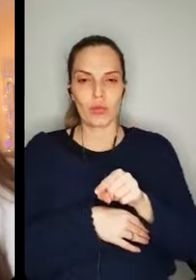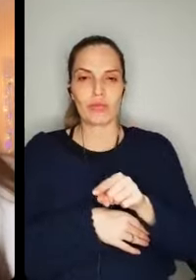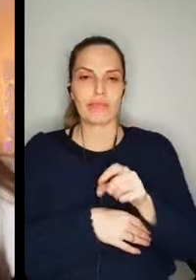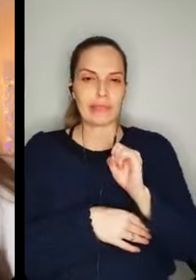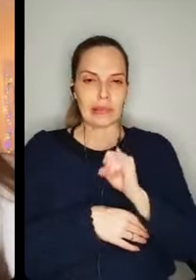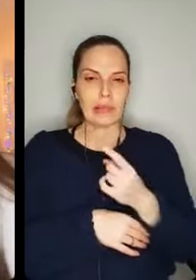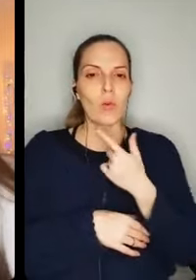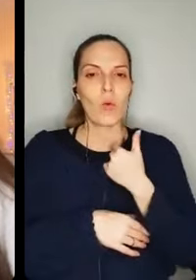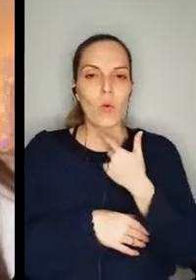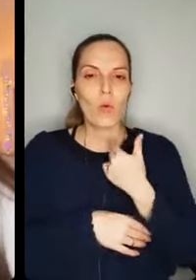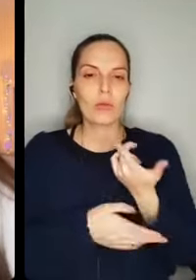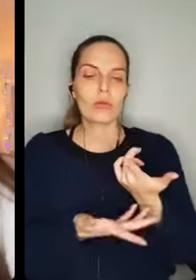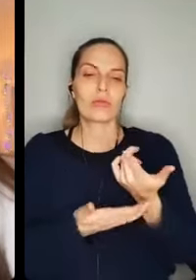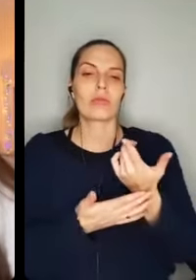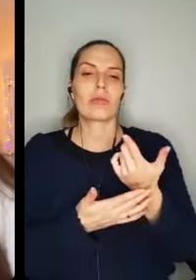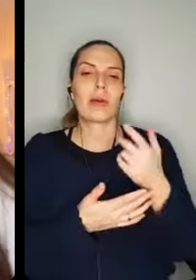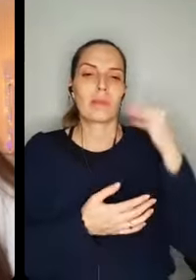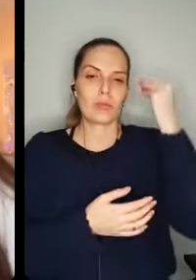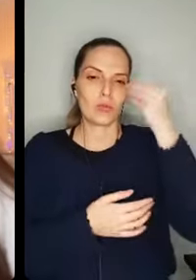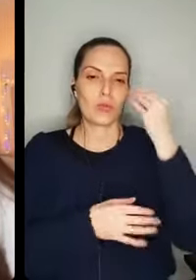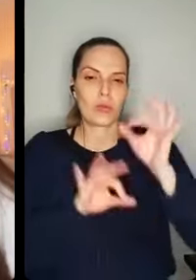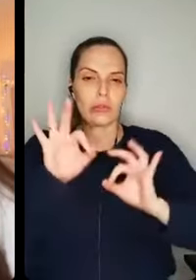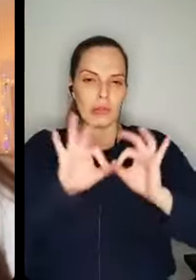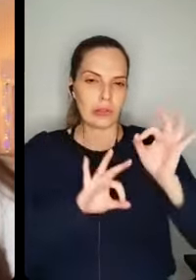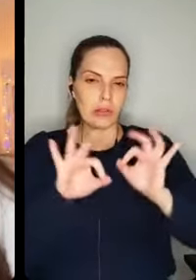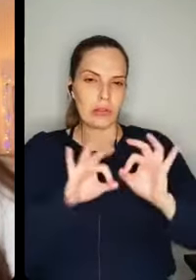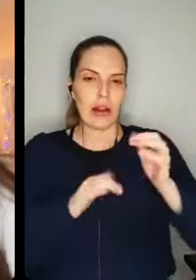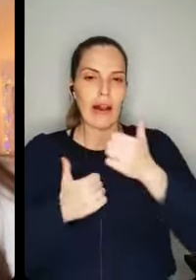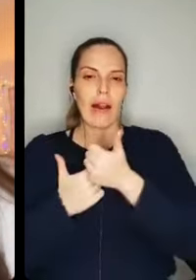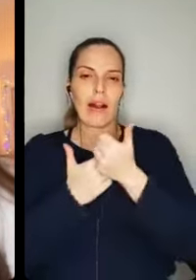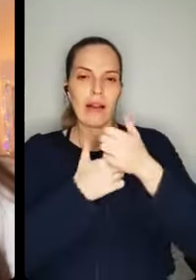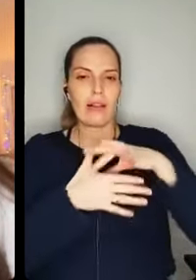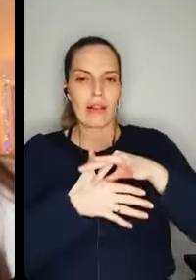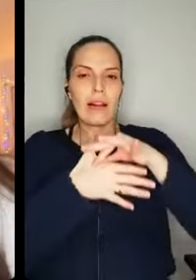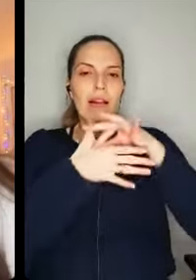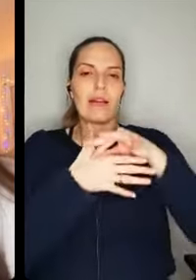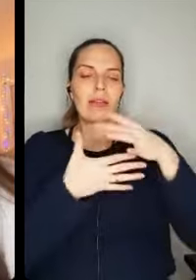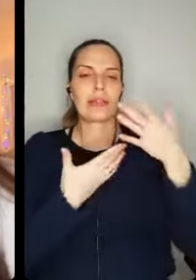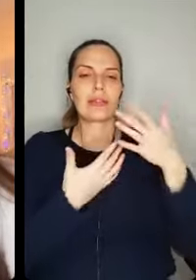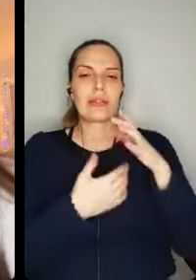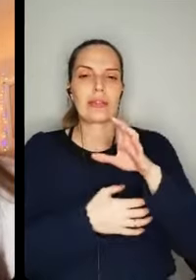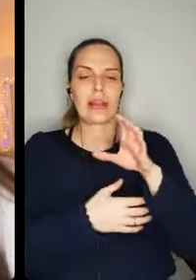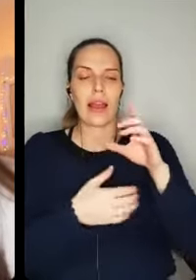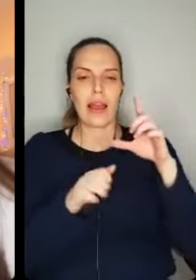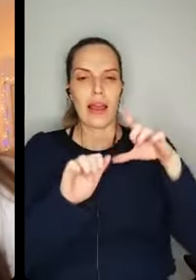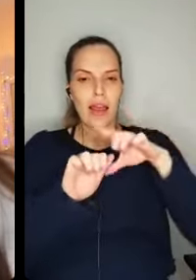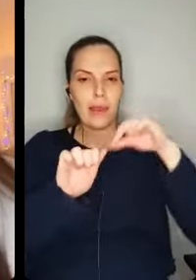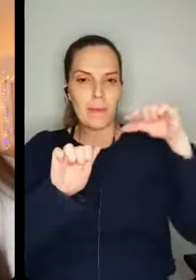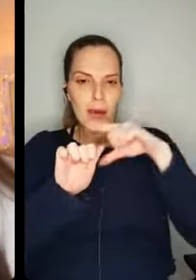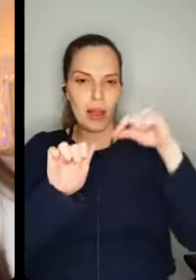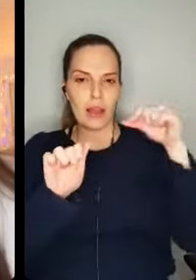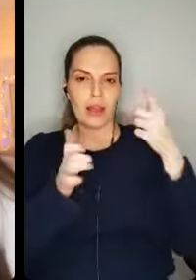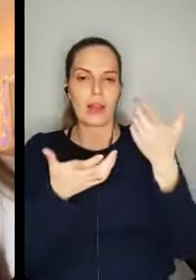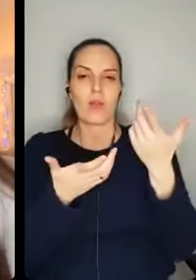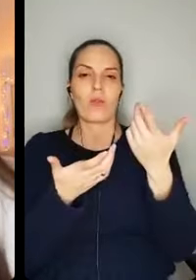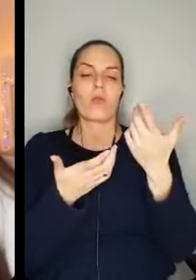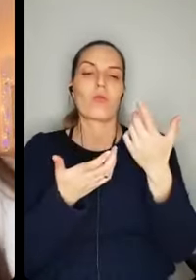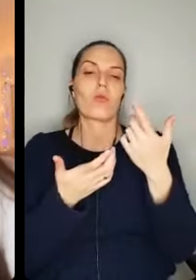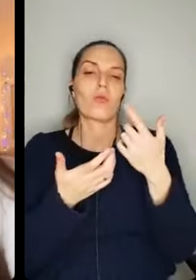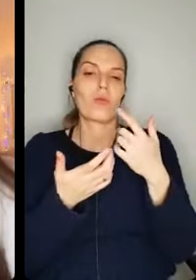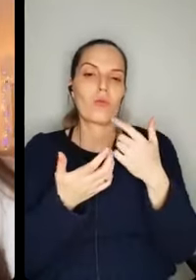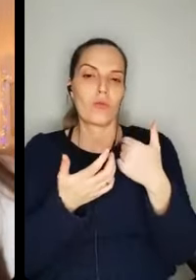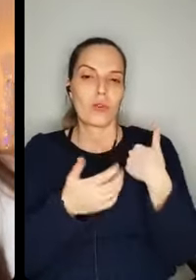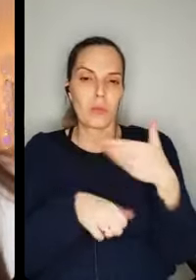social, psicologia organizacional, trabalhar essa questão da liderança, empreendedorismo também é uma possibilidade, eu também faço parte e acho